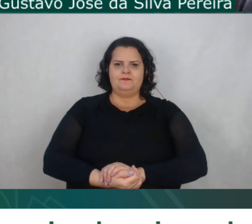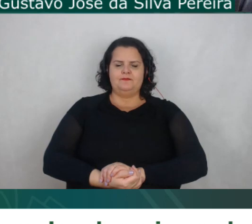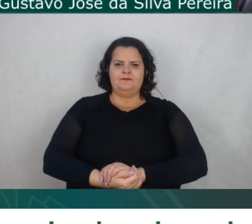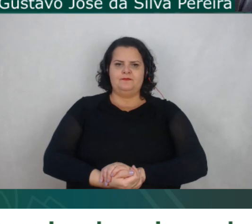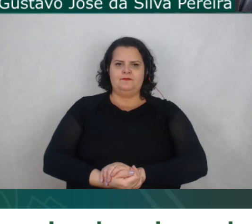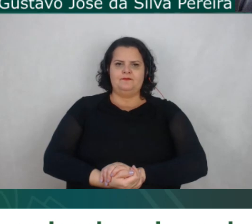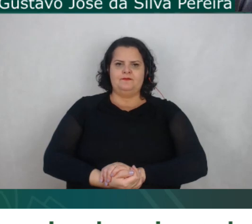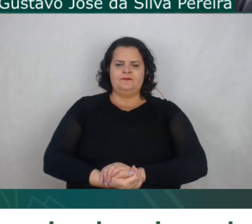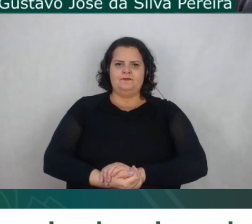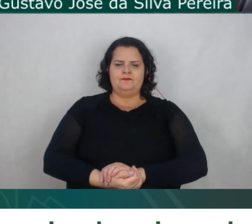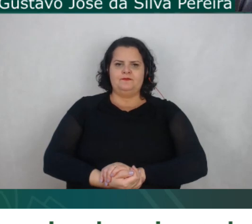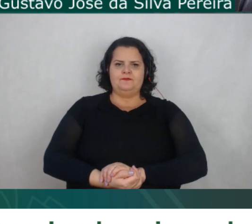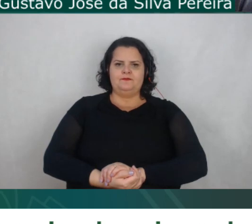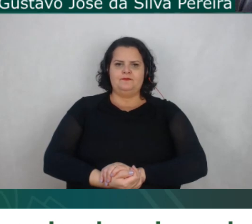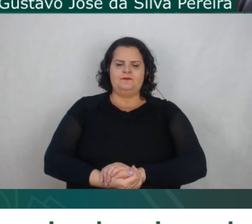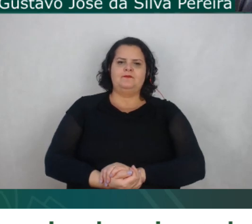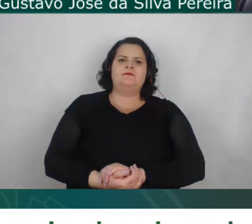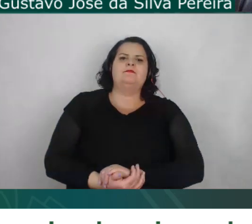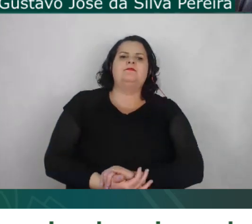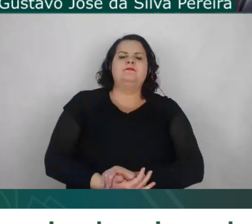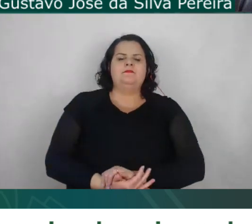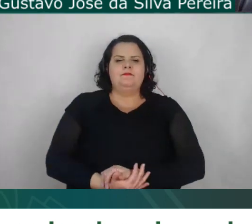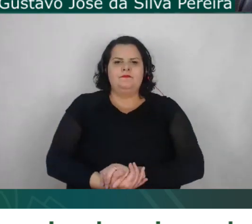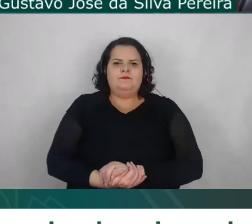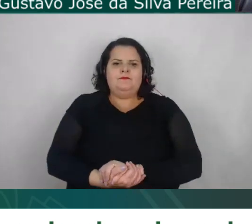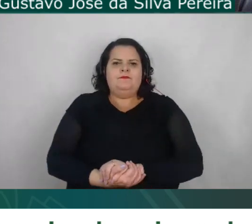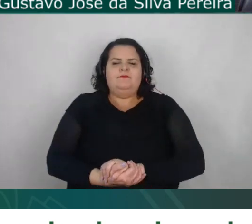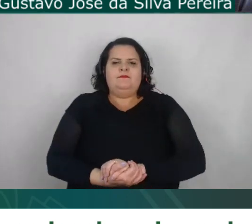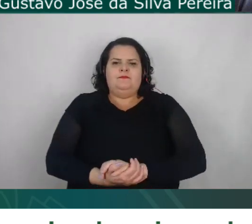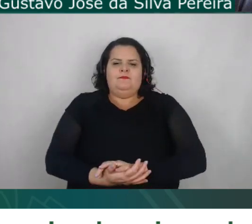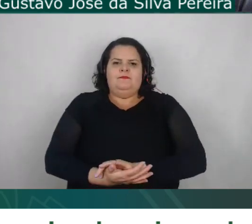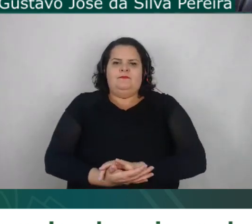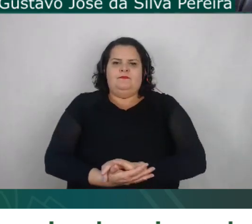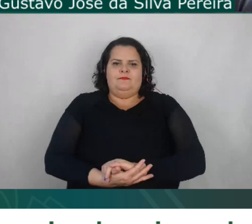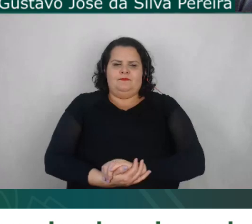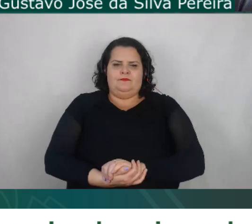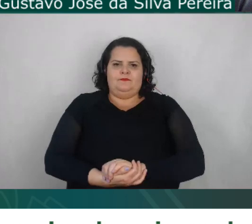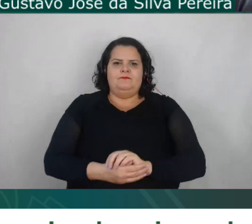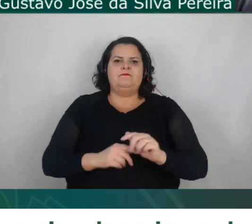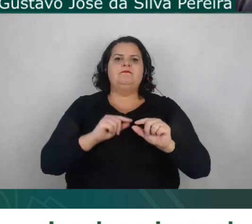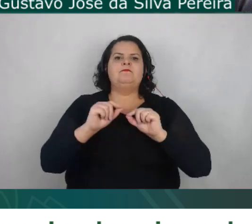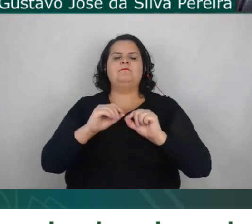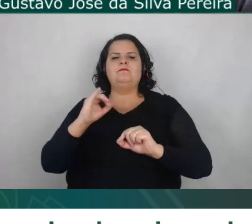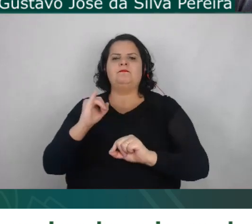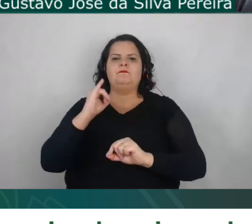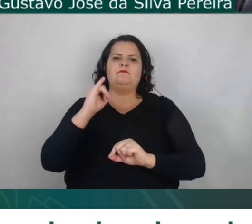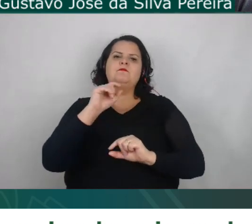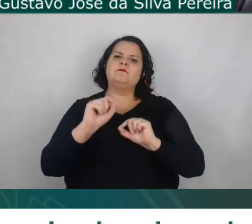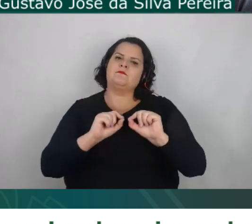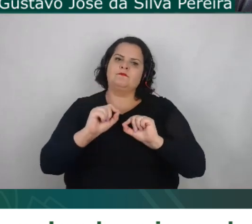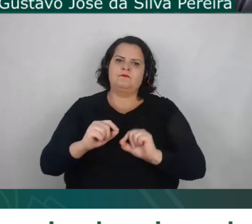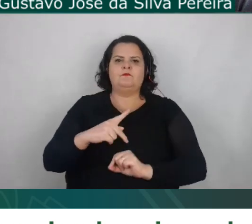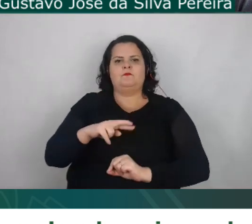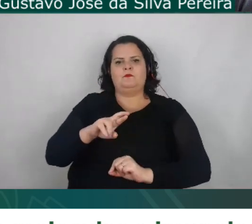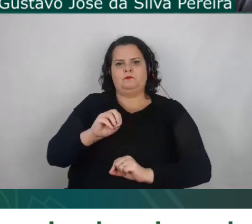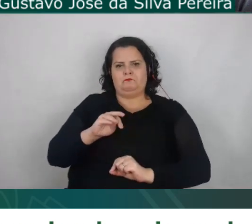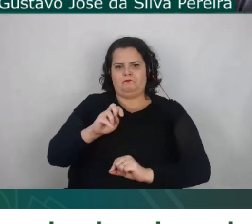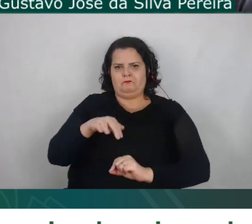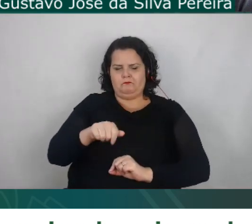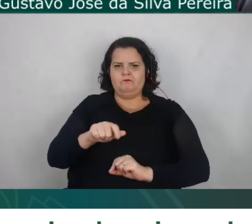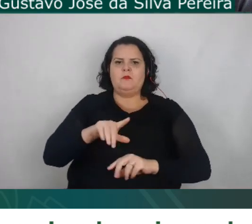Obrigada. Picotou um pouco o som, então acho que o importante é dizer que é proteína e que tem muitos aminoácidos